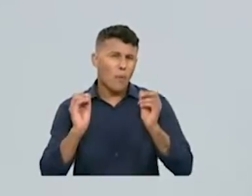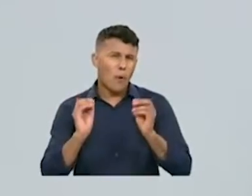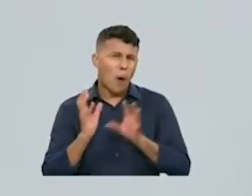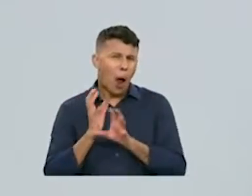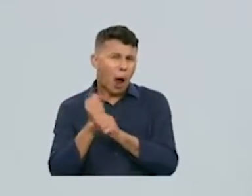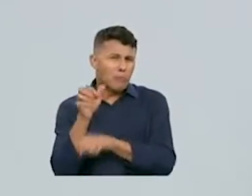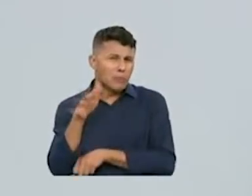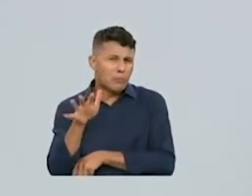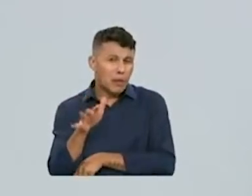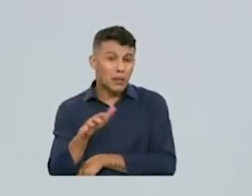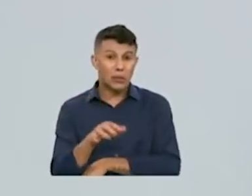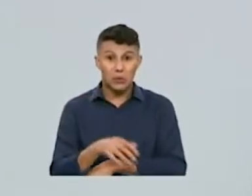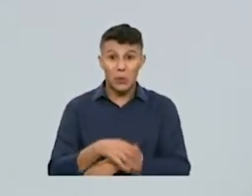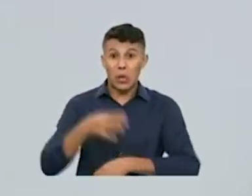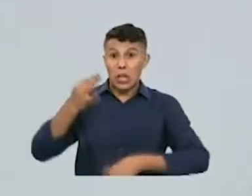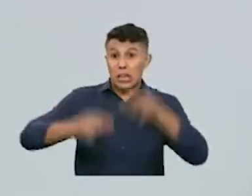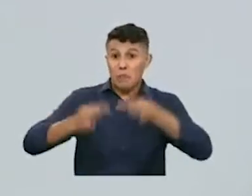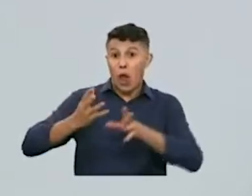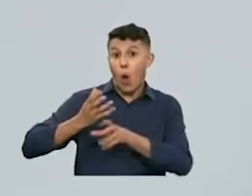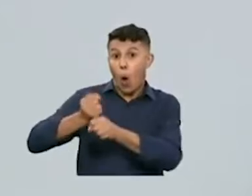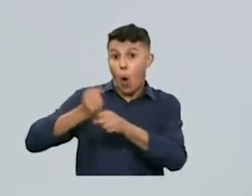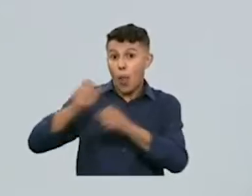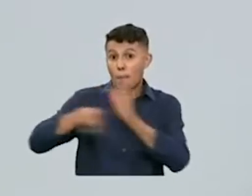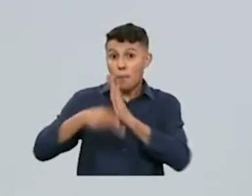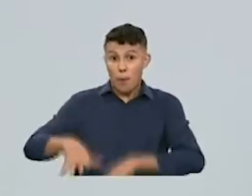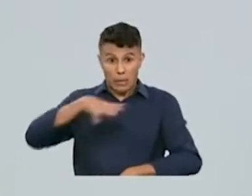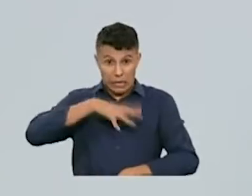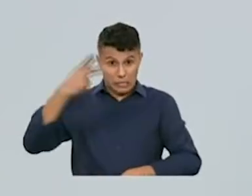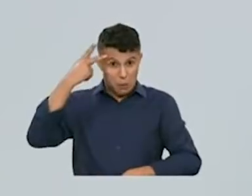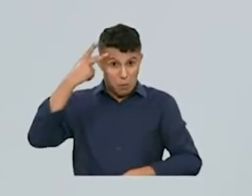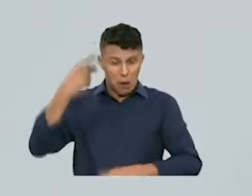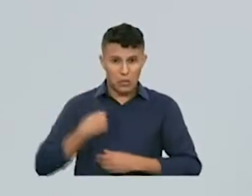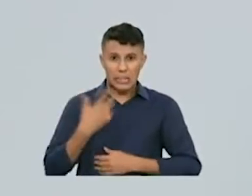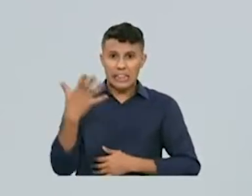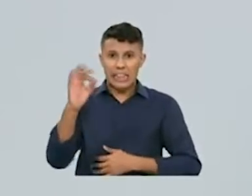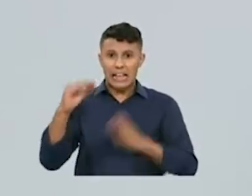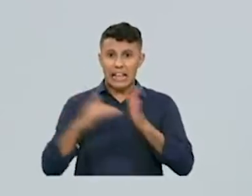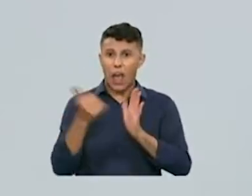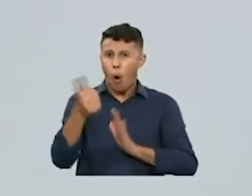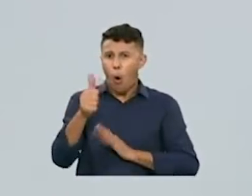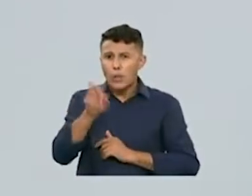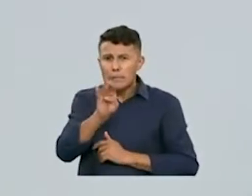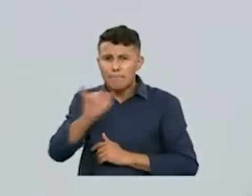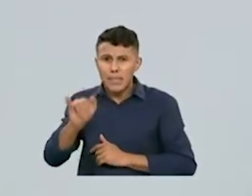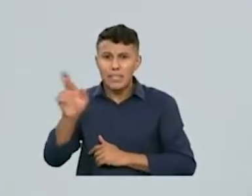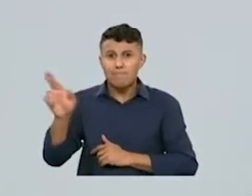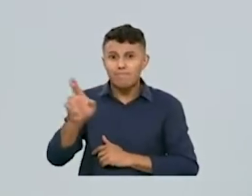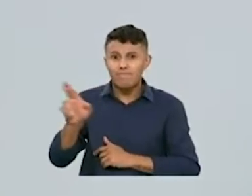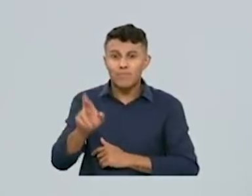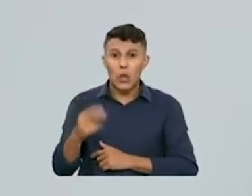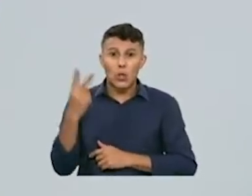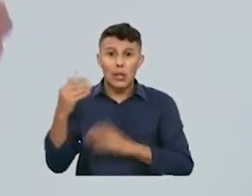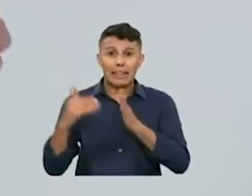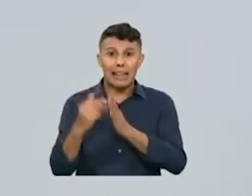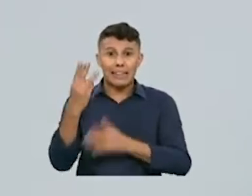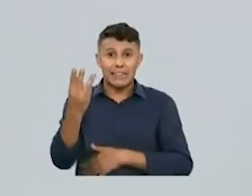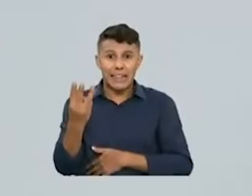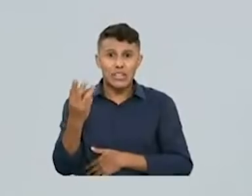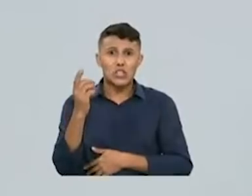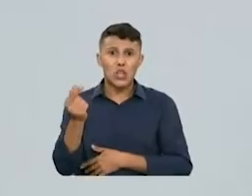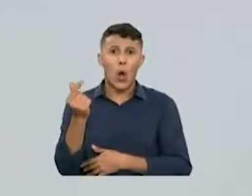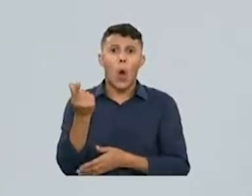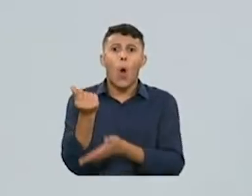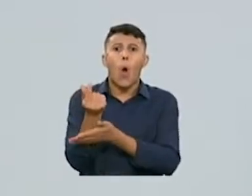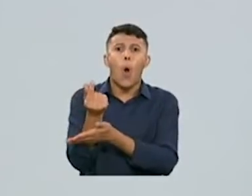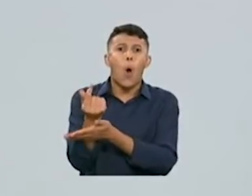próprio Tribunal de Contas do município diz que destes 10 a 11 bilhões, apenas 2 a 3 estão comprometidos com